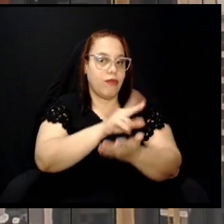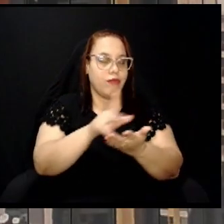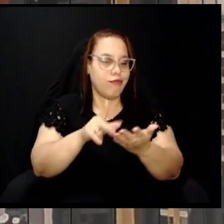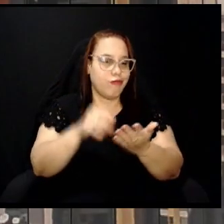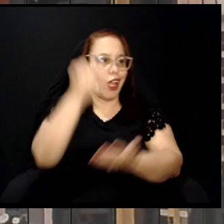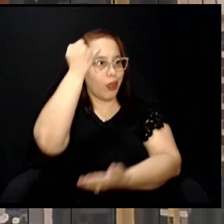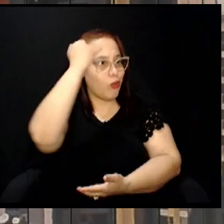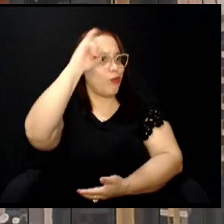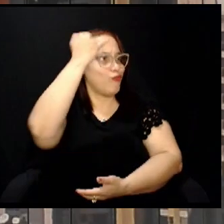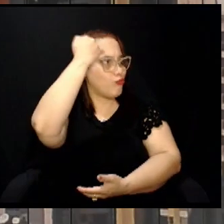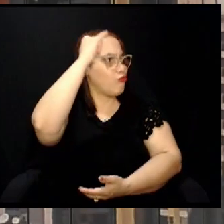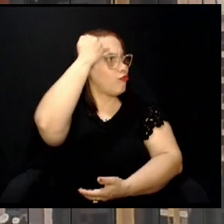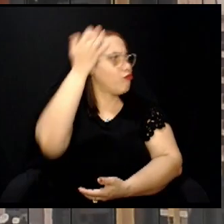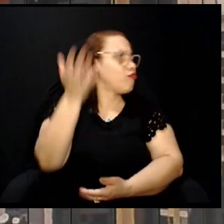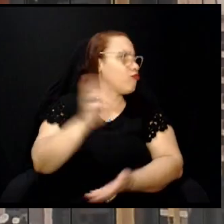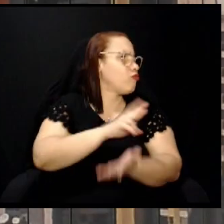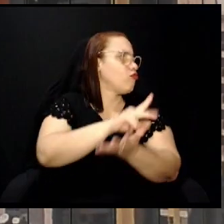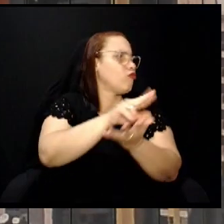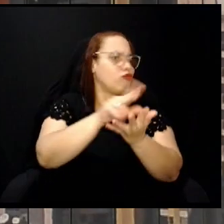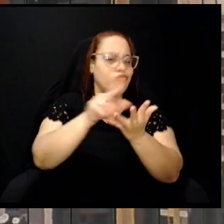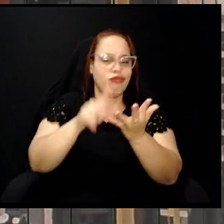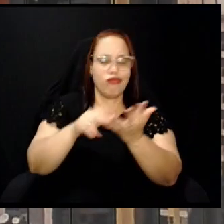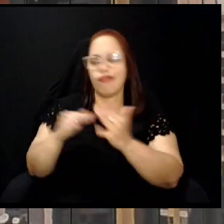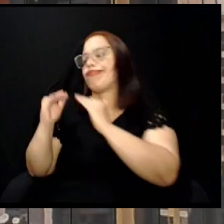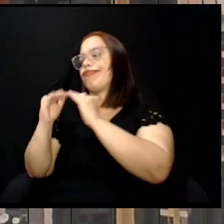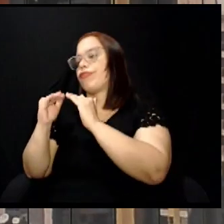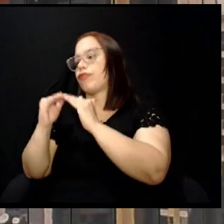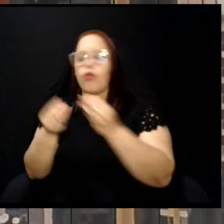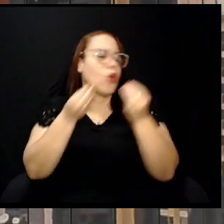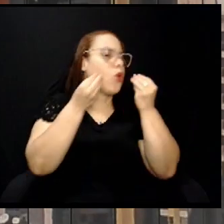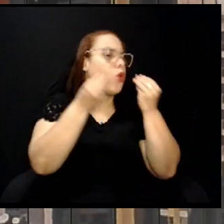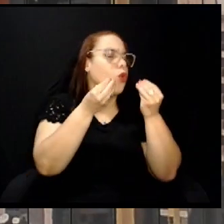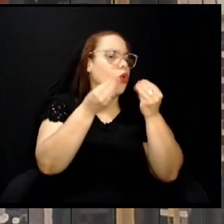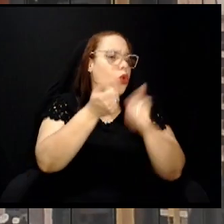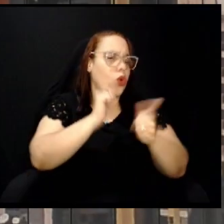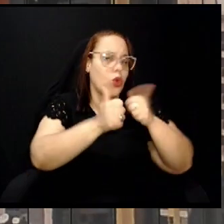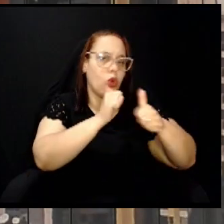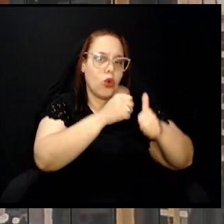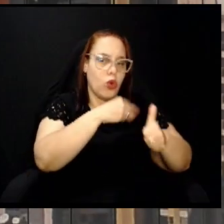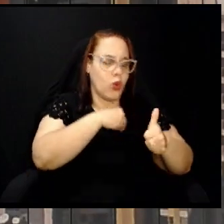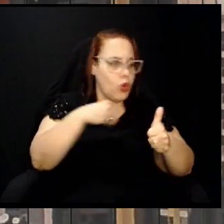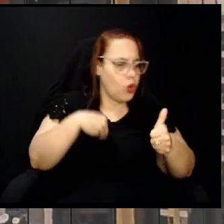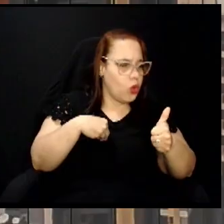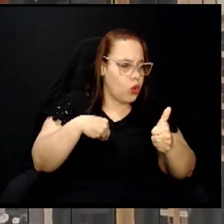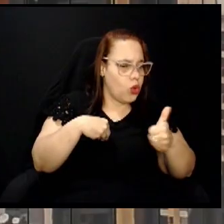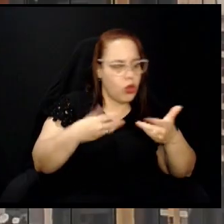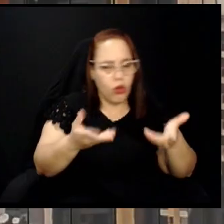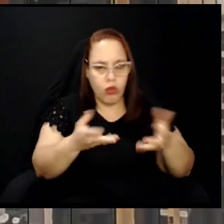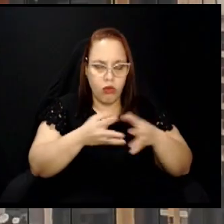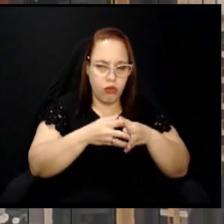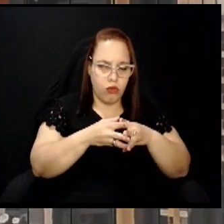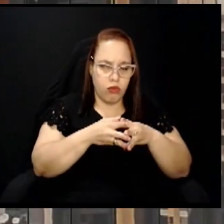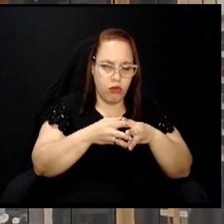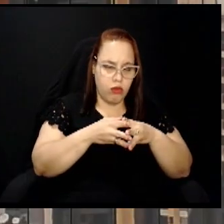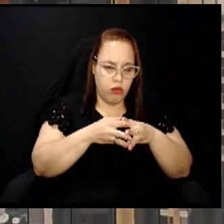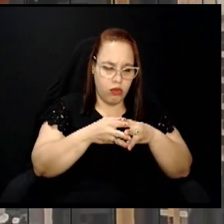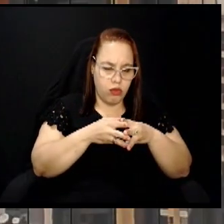uma hipóteses, possibilidade, né? Muitas com hipóteses. E certeza. como é que são feitos esses exames? Na